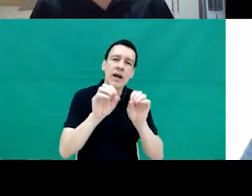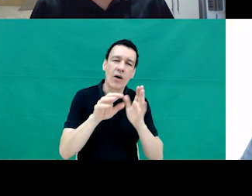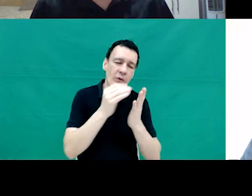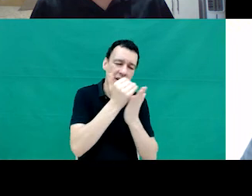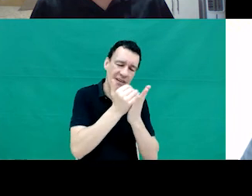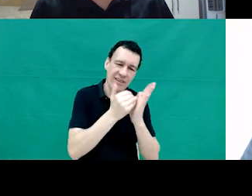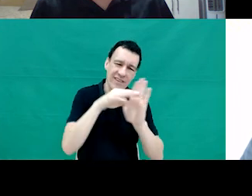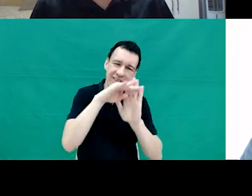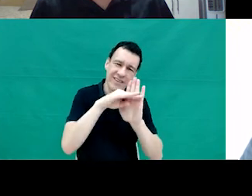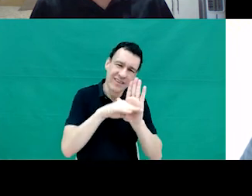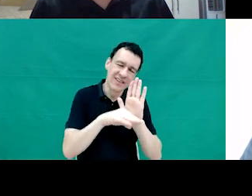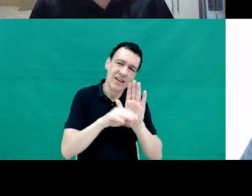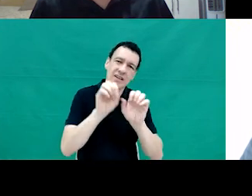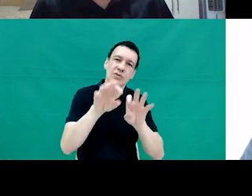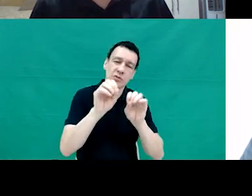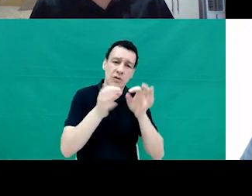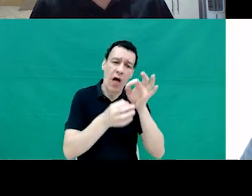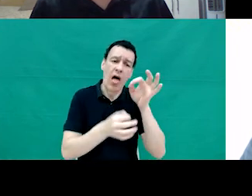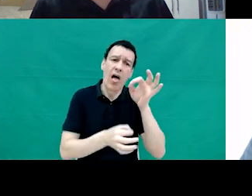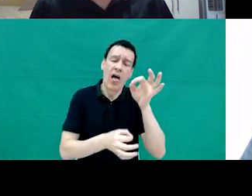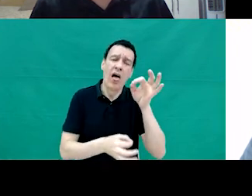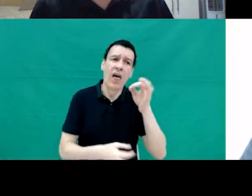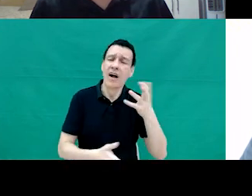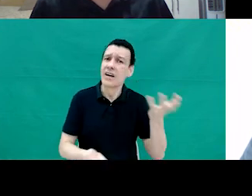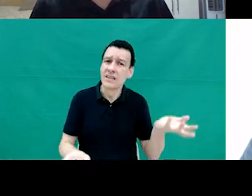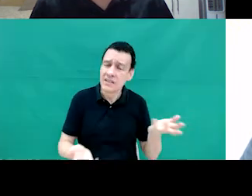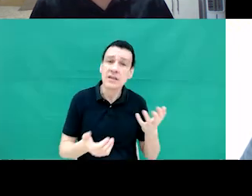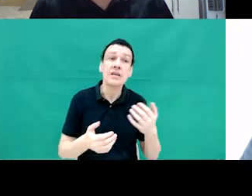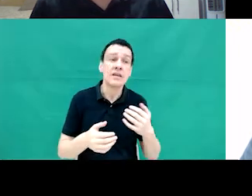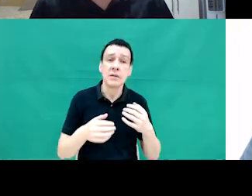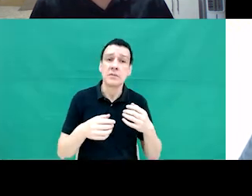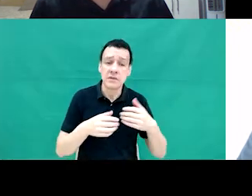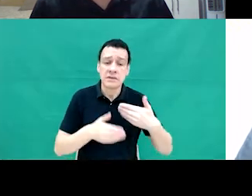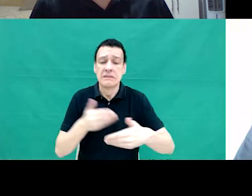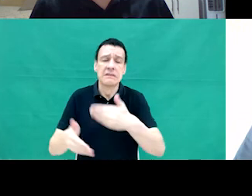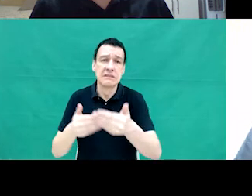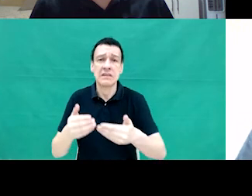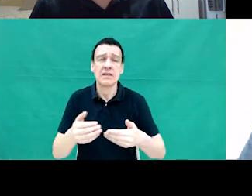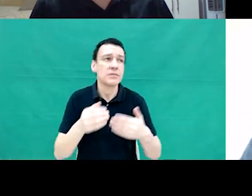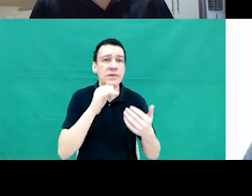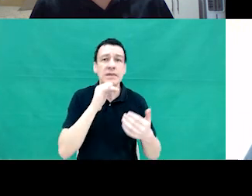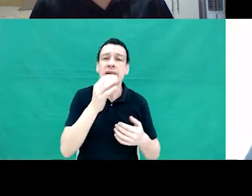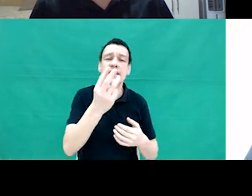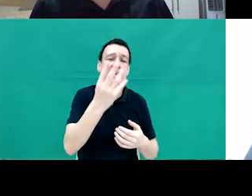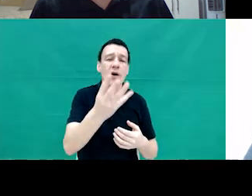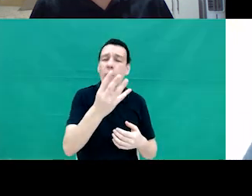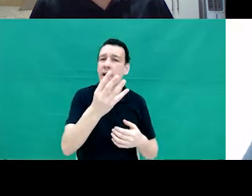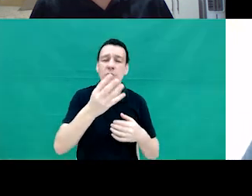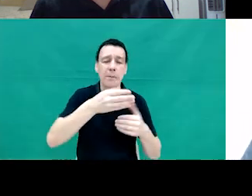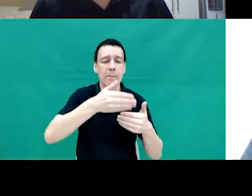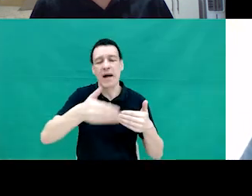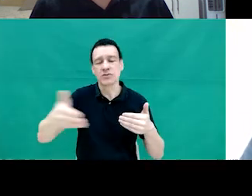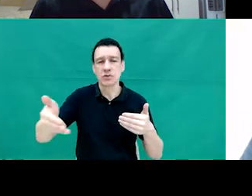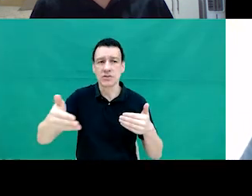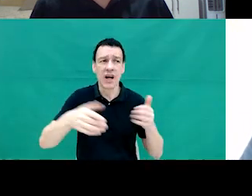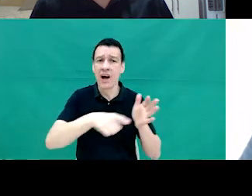aparecer na sua tela, e o que ele precisa fazer nos 34 passos que ele vai ter que seguir para terminar o fluxo, porque